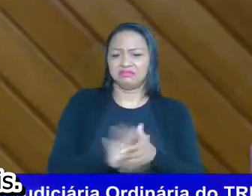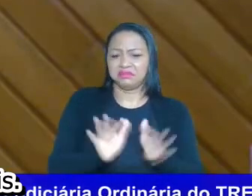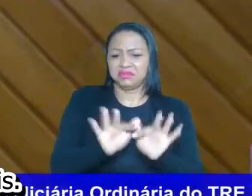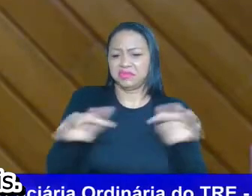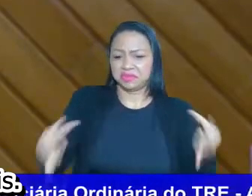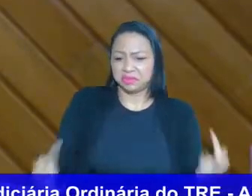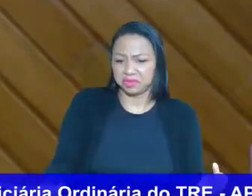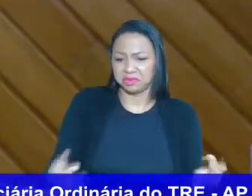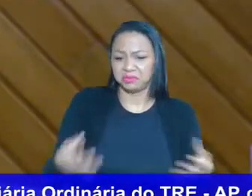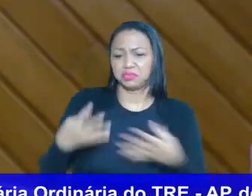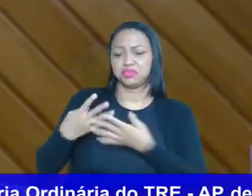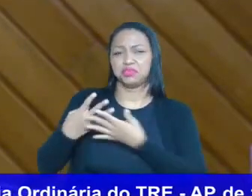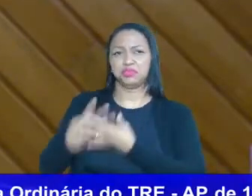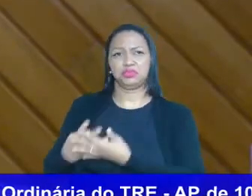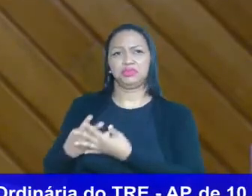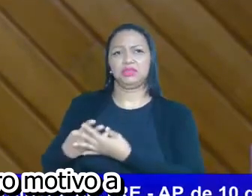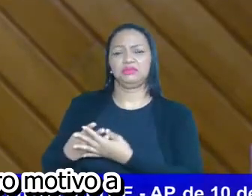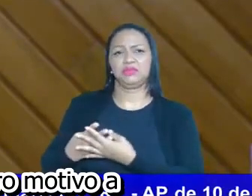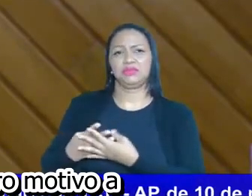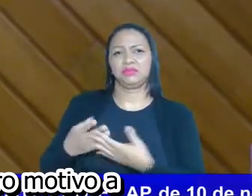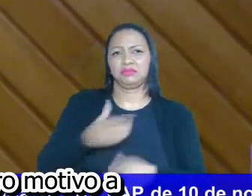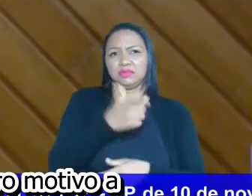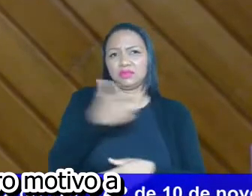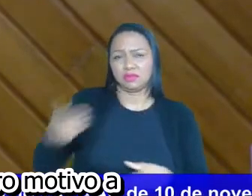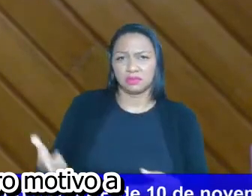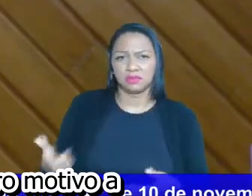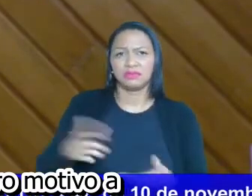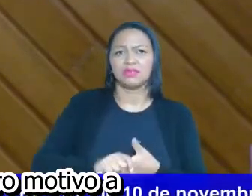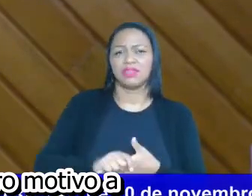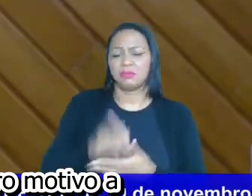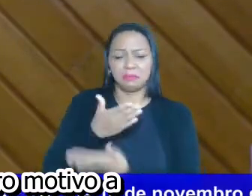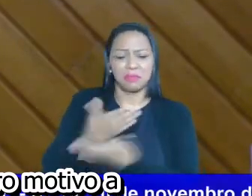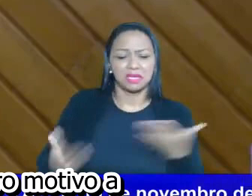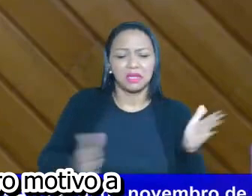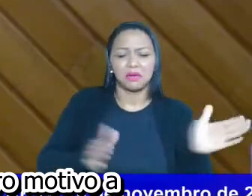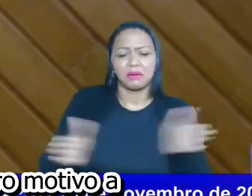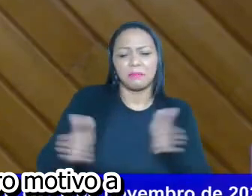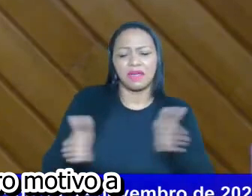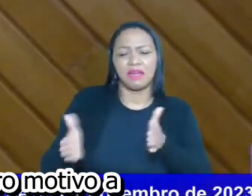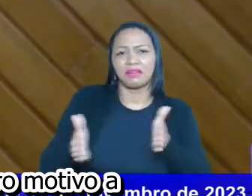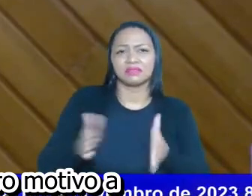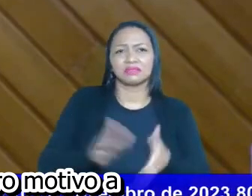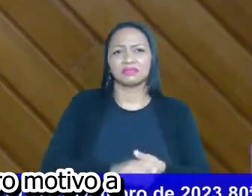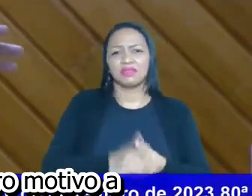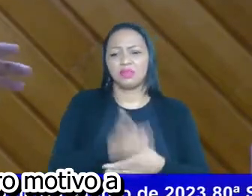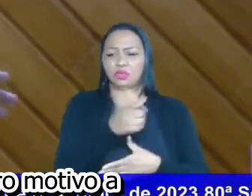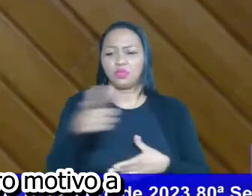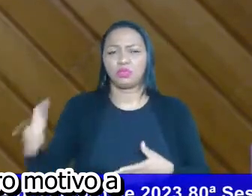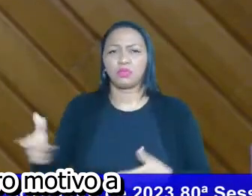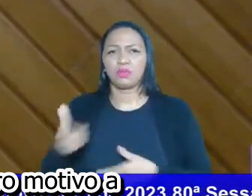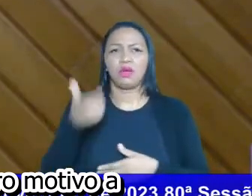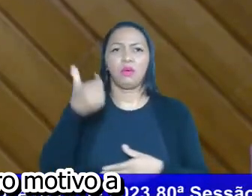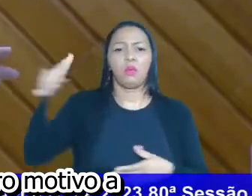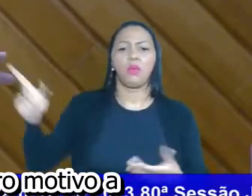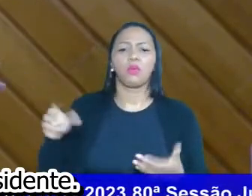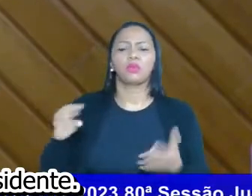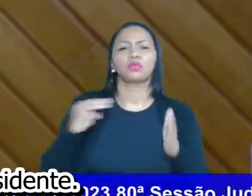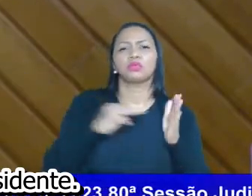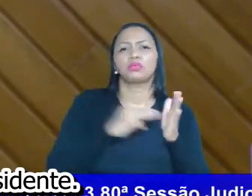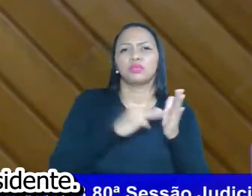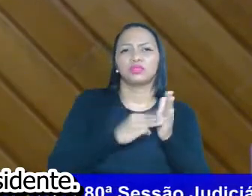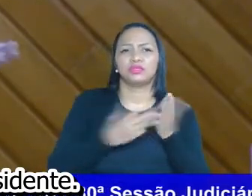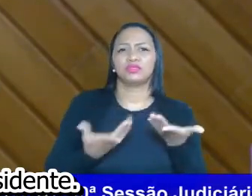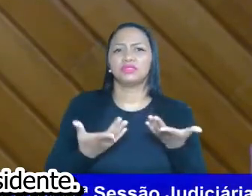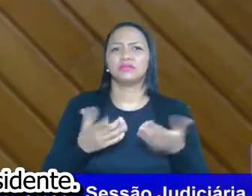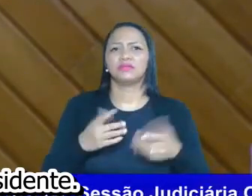simples contábeis. Não houve perda de prazo, não houve qualquer outro motivo